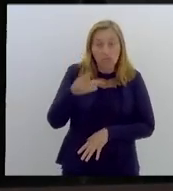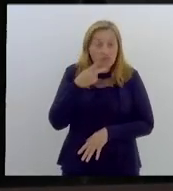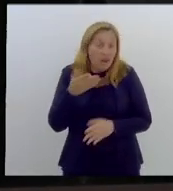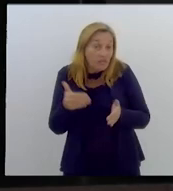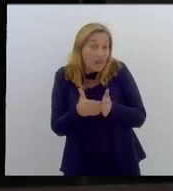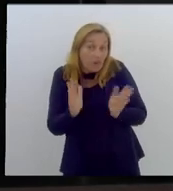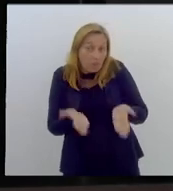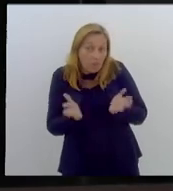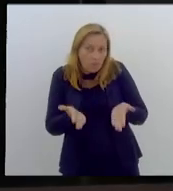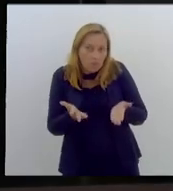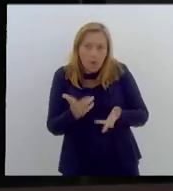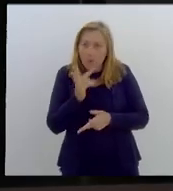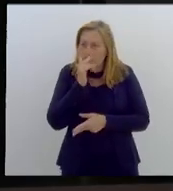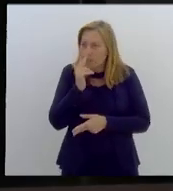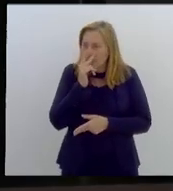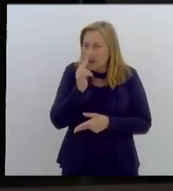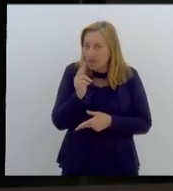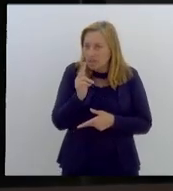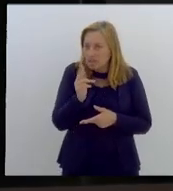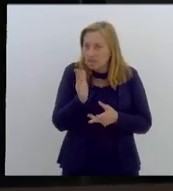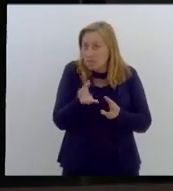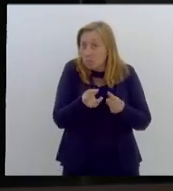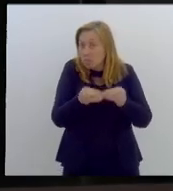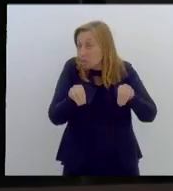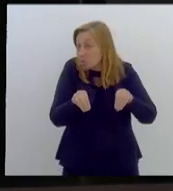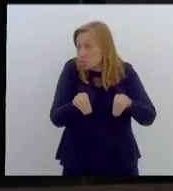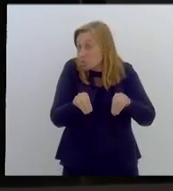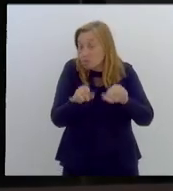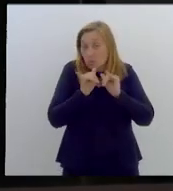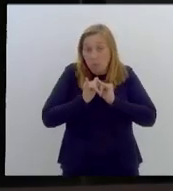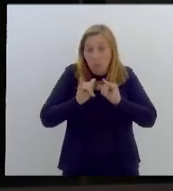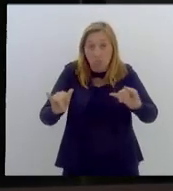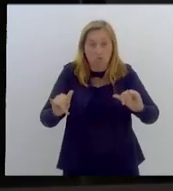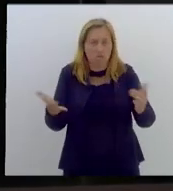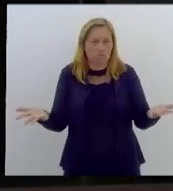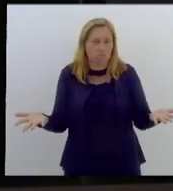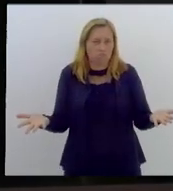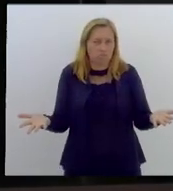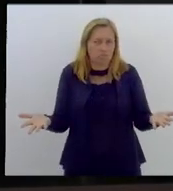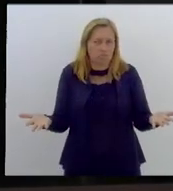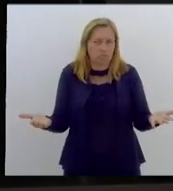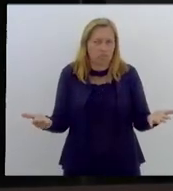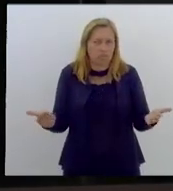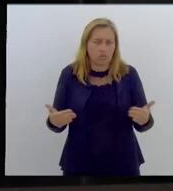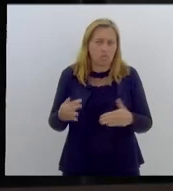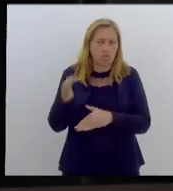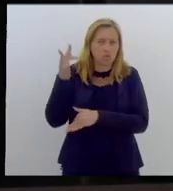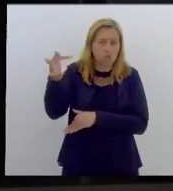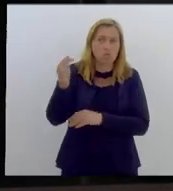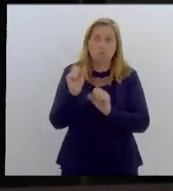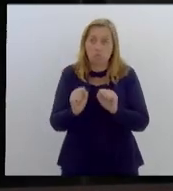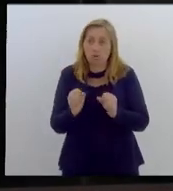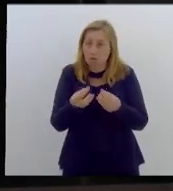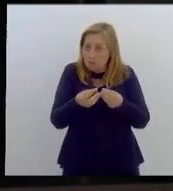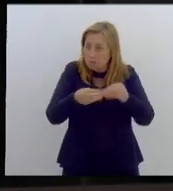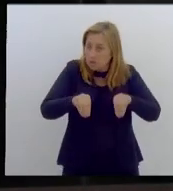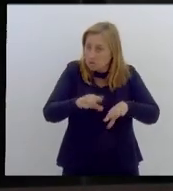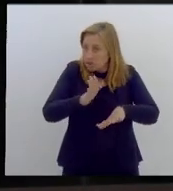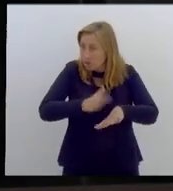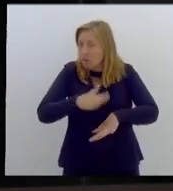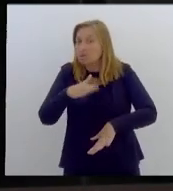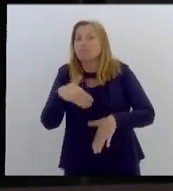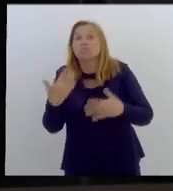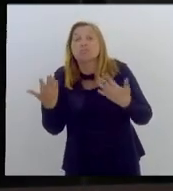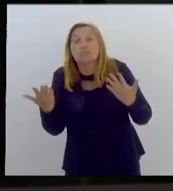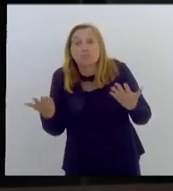agora, parece que é um desastre anunciado. Daqui para frente pode isto vir a